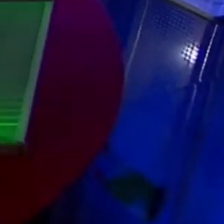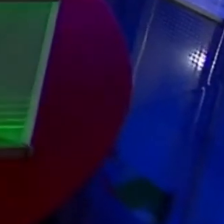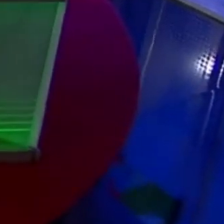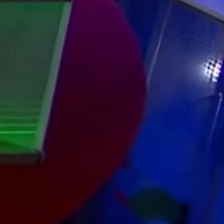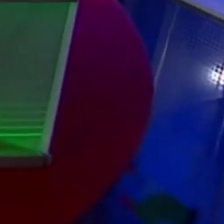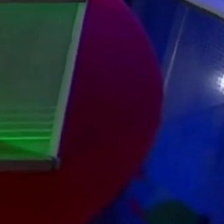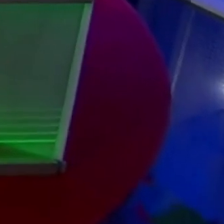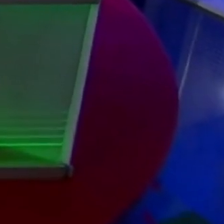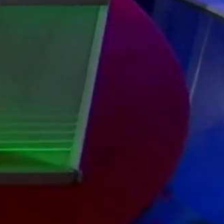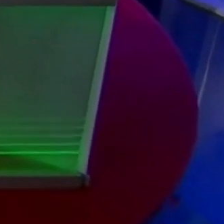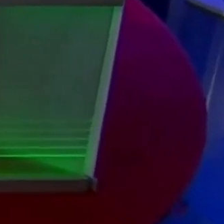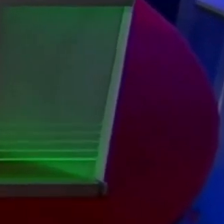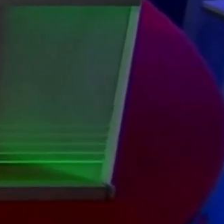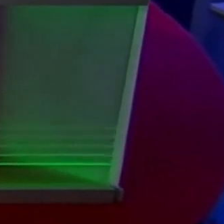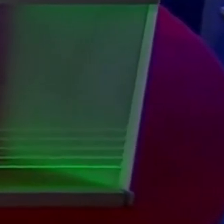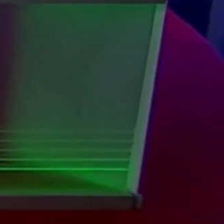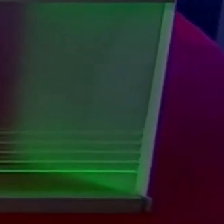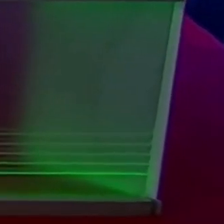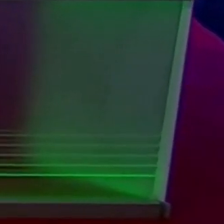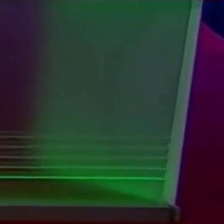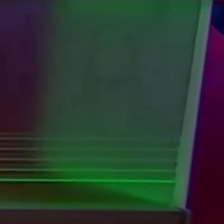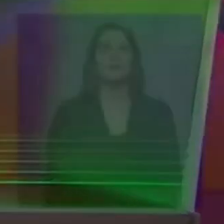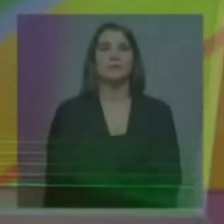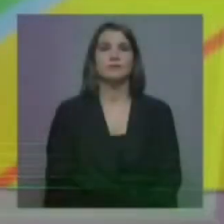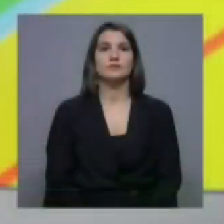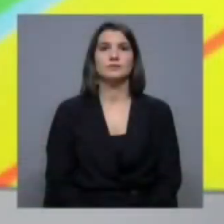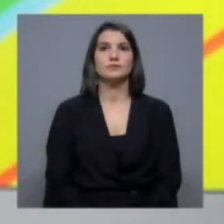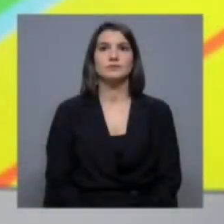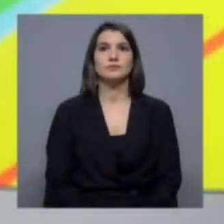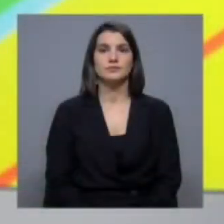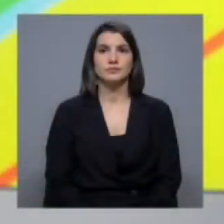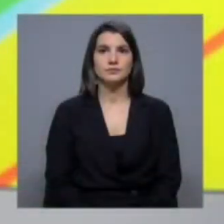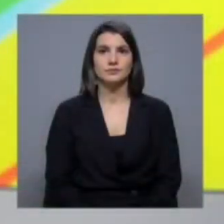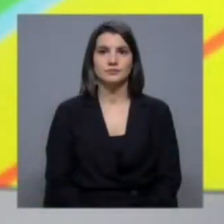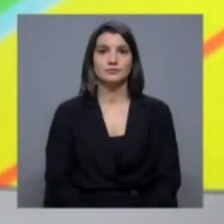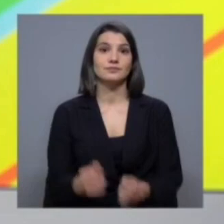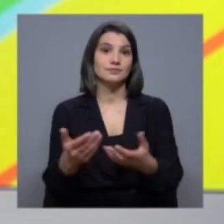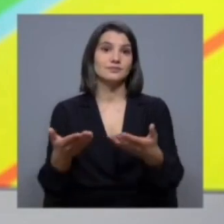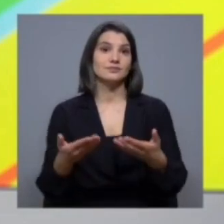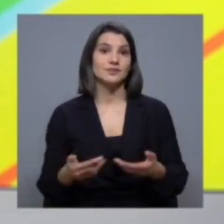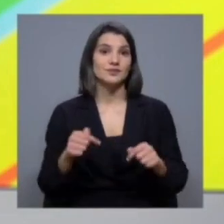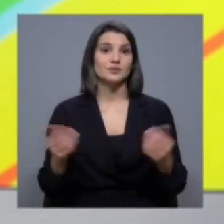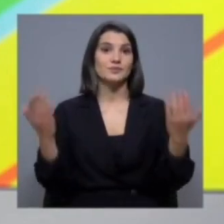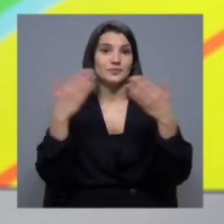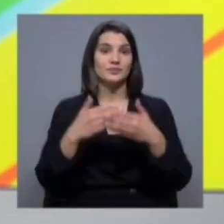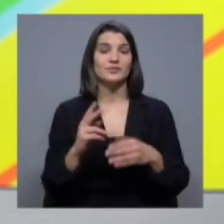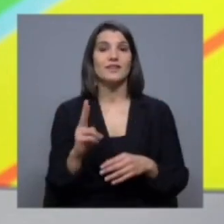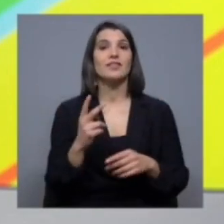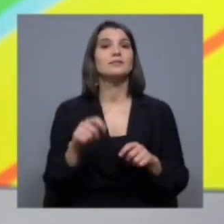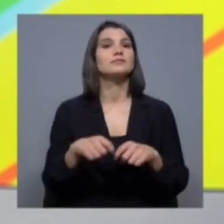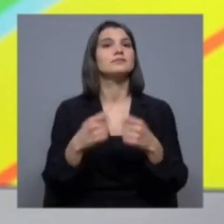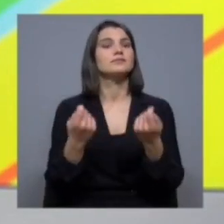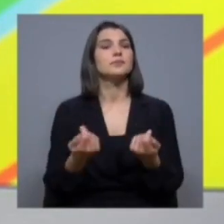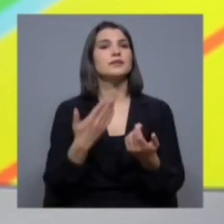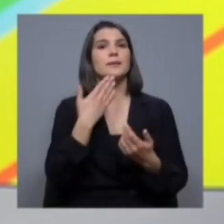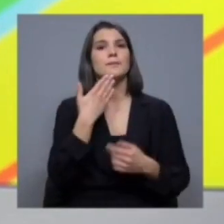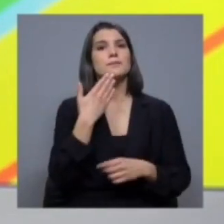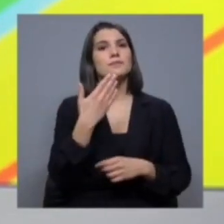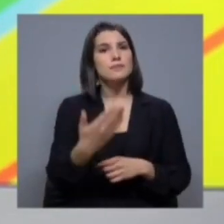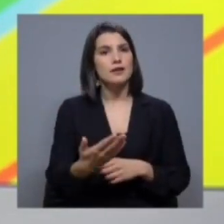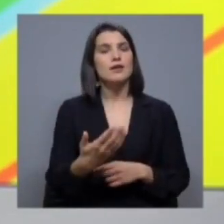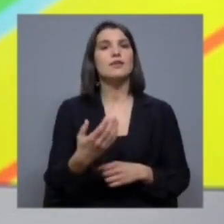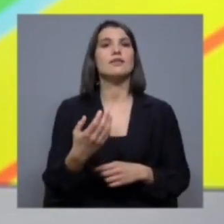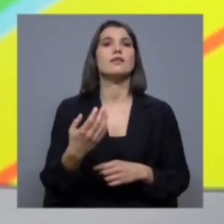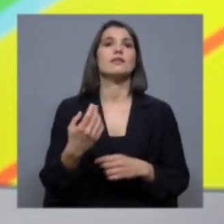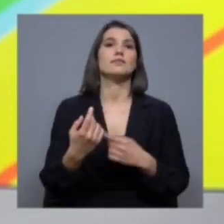E aí E aí Olá bem-vindos esta noite dois partidos que a pele há uma